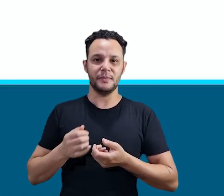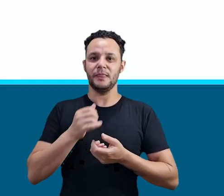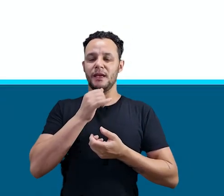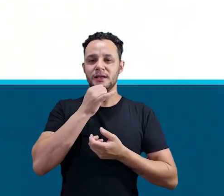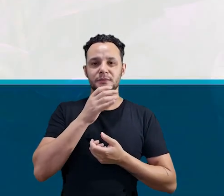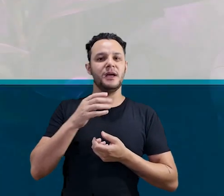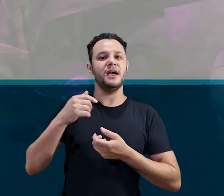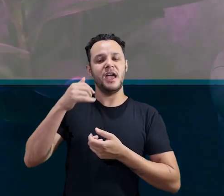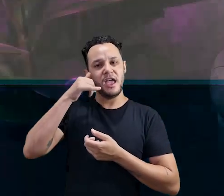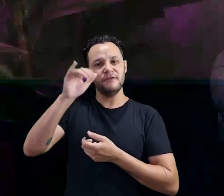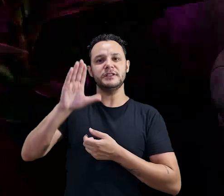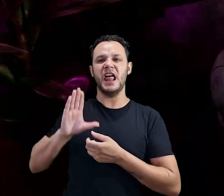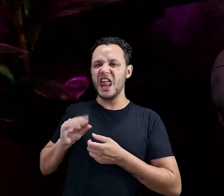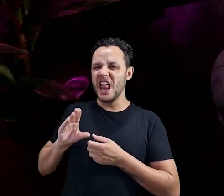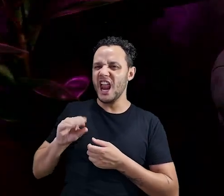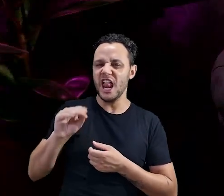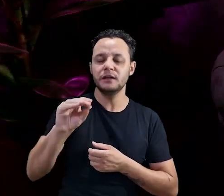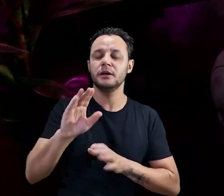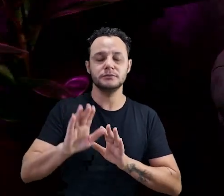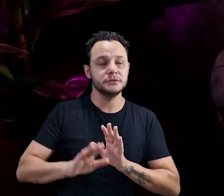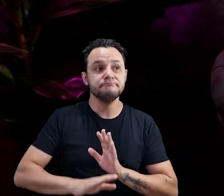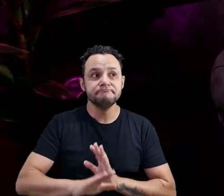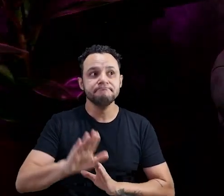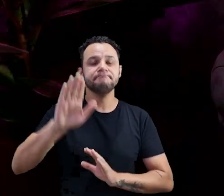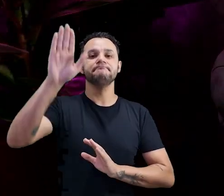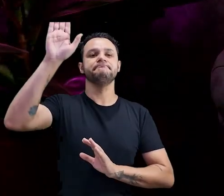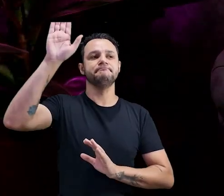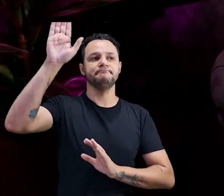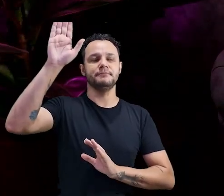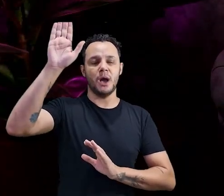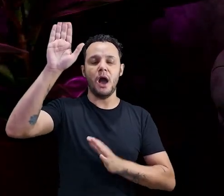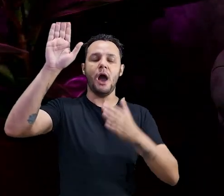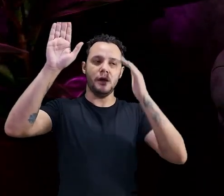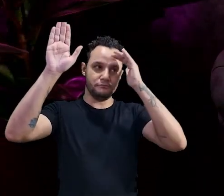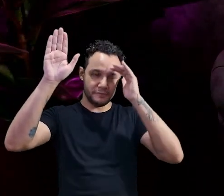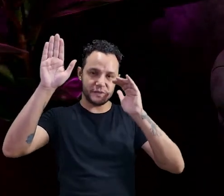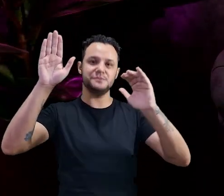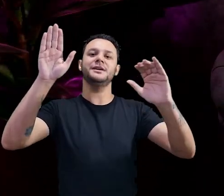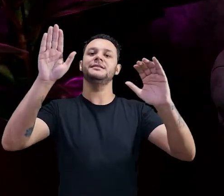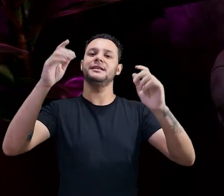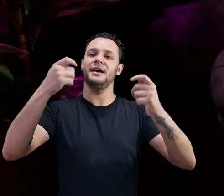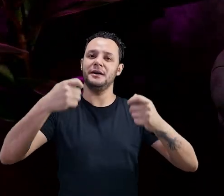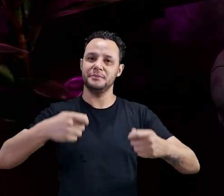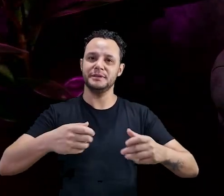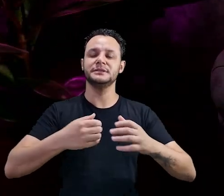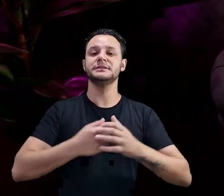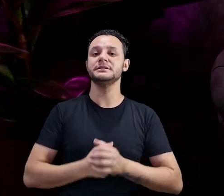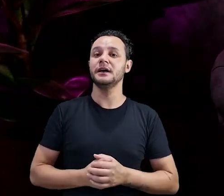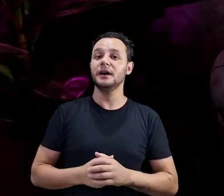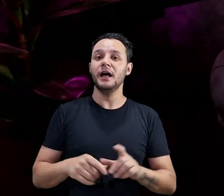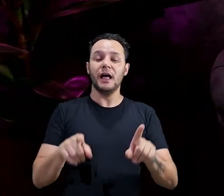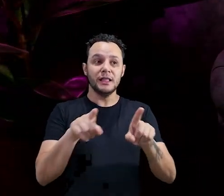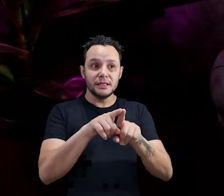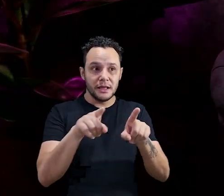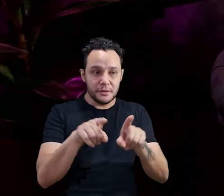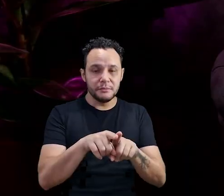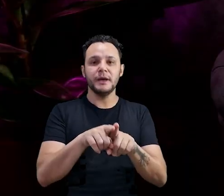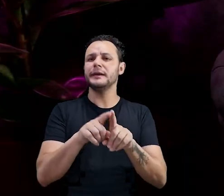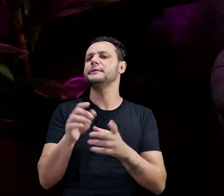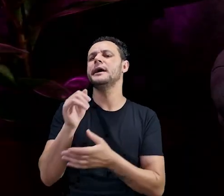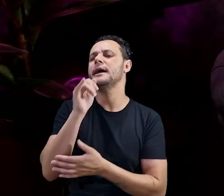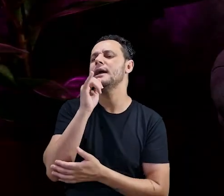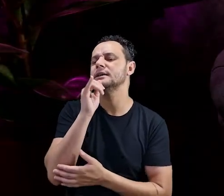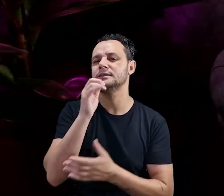precisa controlar o seu ímpeto de falar, levantar a mão na hora de pedir alguma coisa, né? Conseguir compreender que um